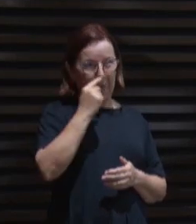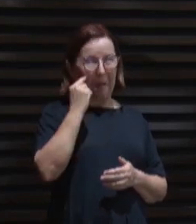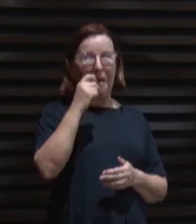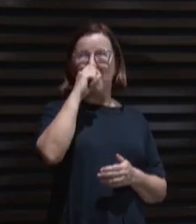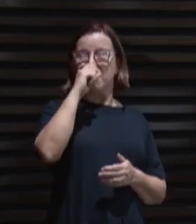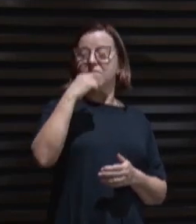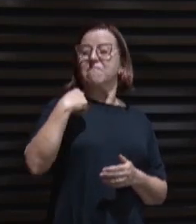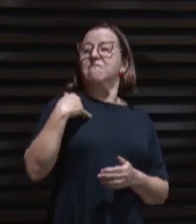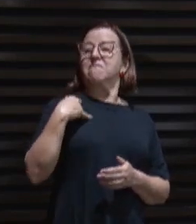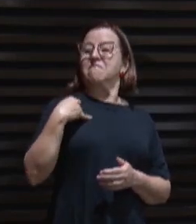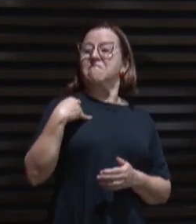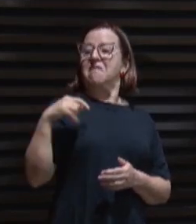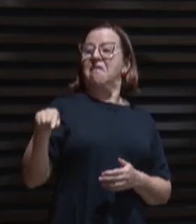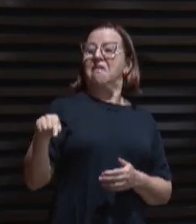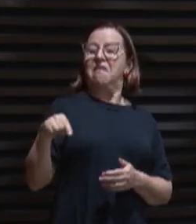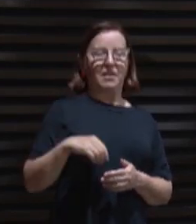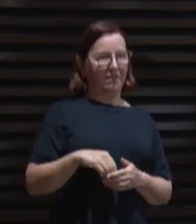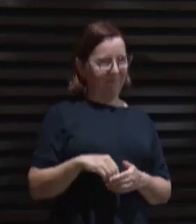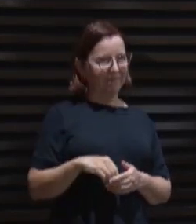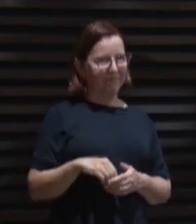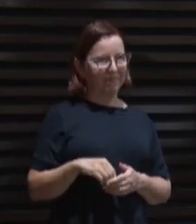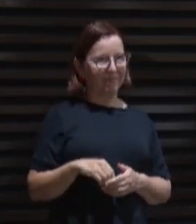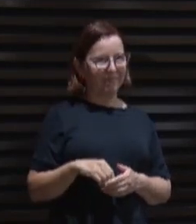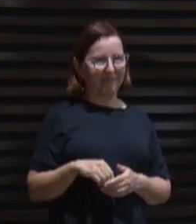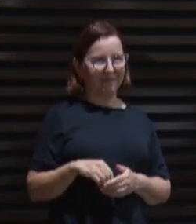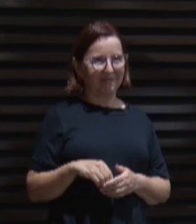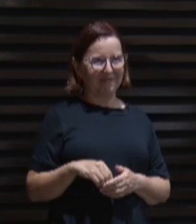eu? Sei. Você que ainda não sabe.